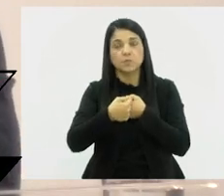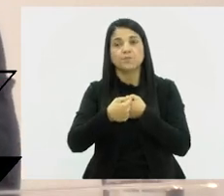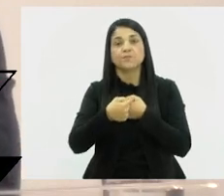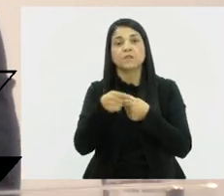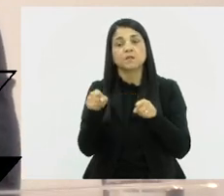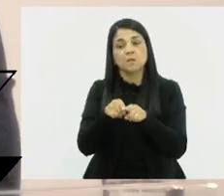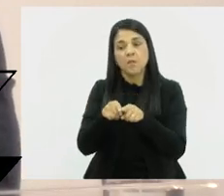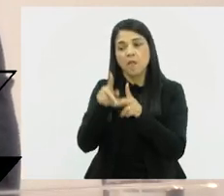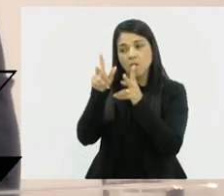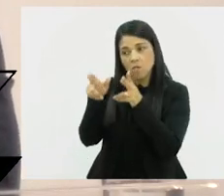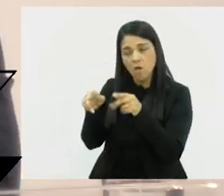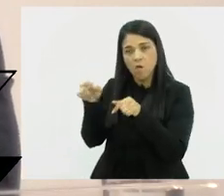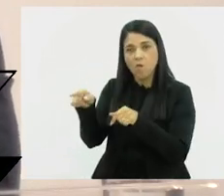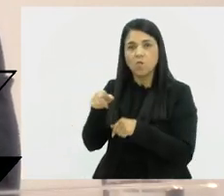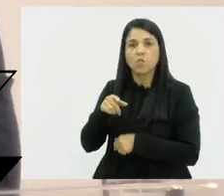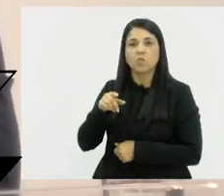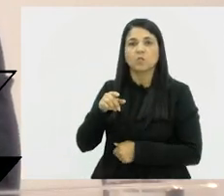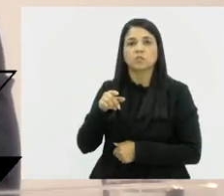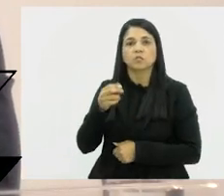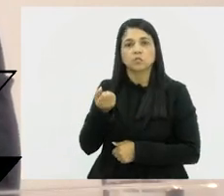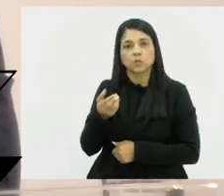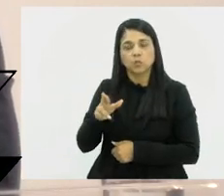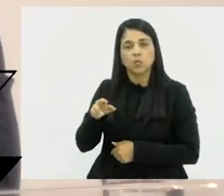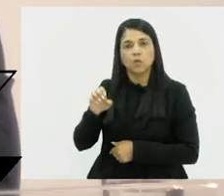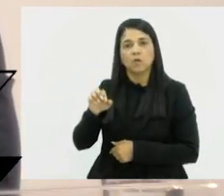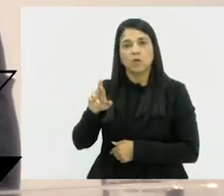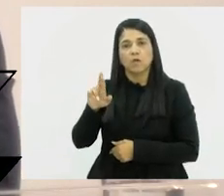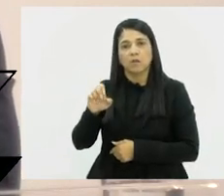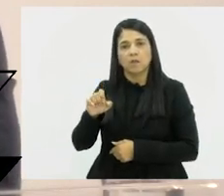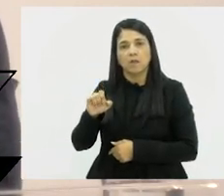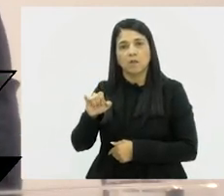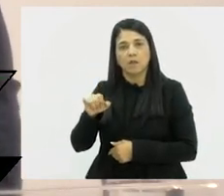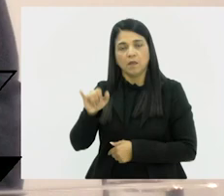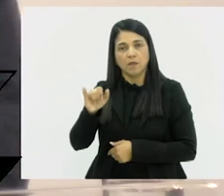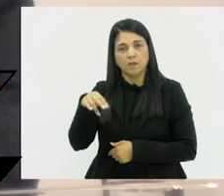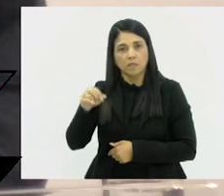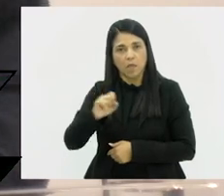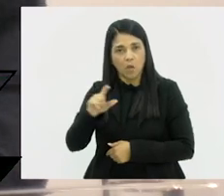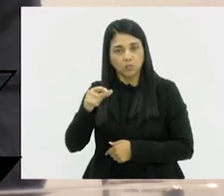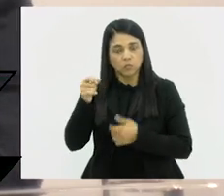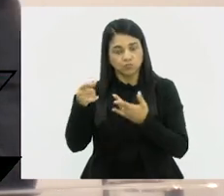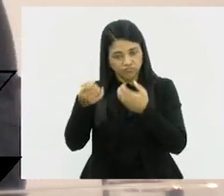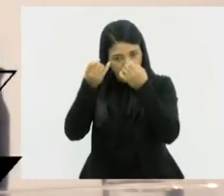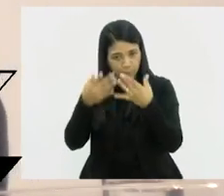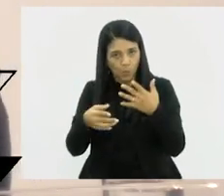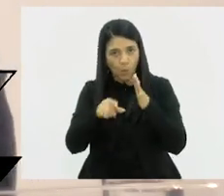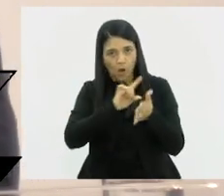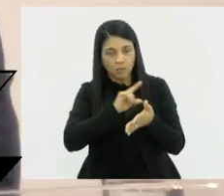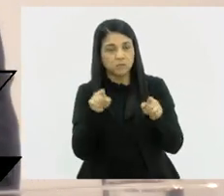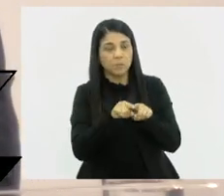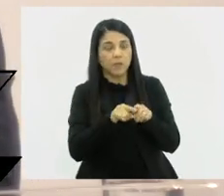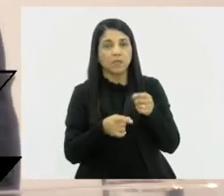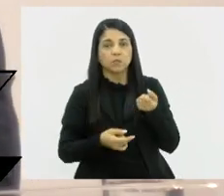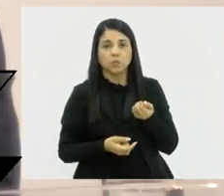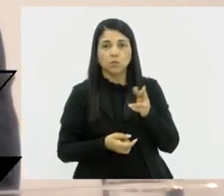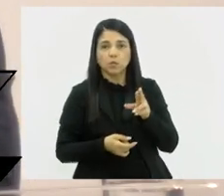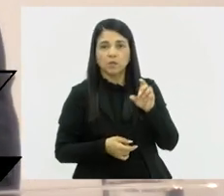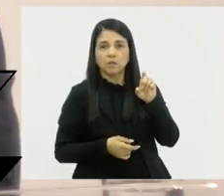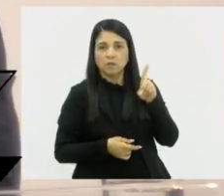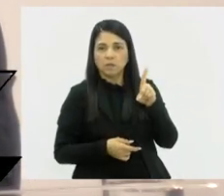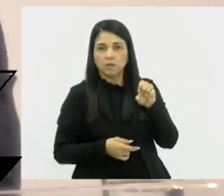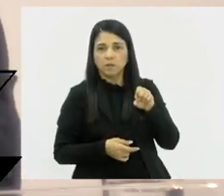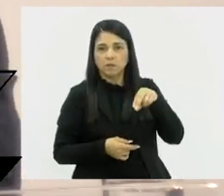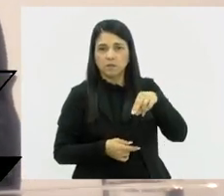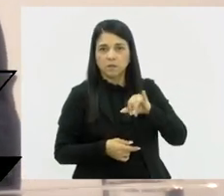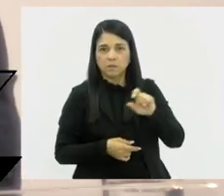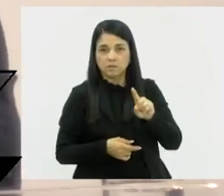Reinaldo Veloso estava aqui se referindo, né, a gente estava vendo a doutora Denise também falando aqui, a gente